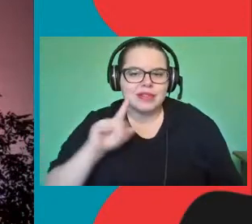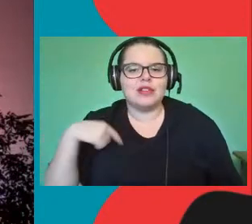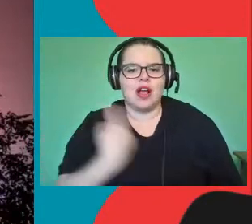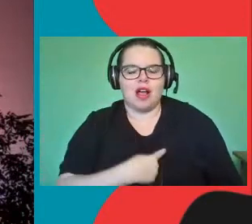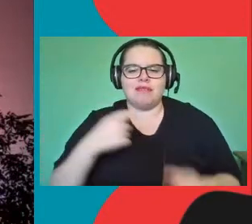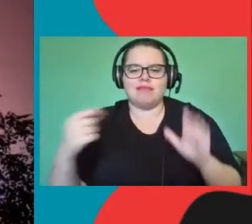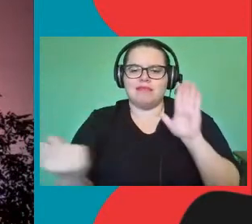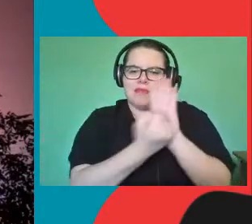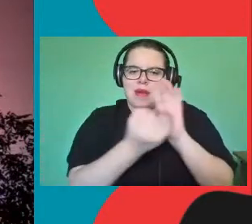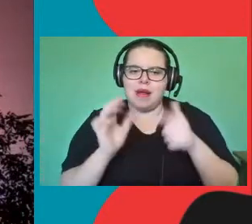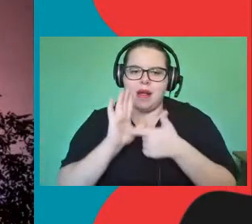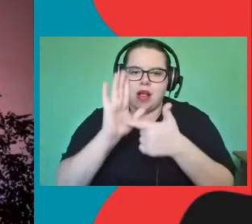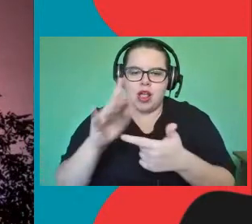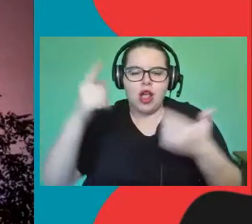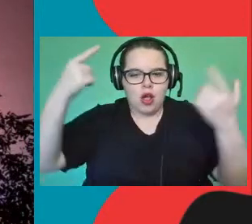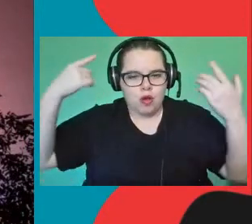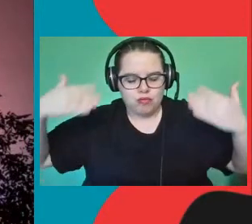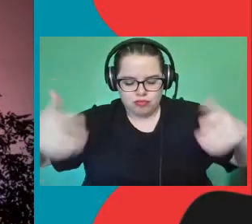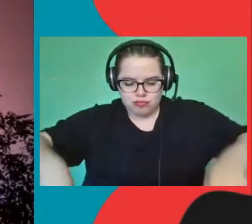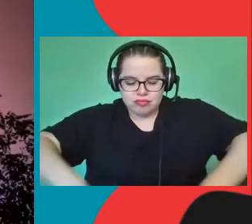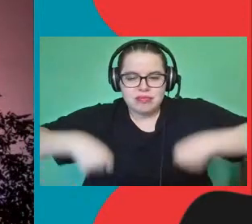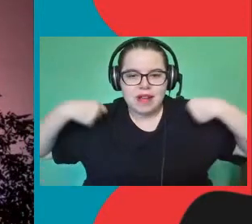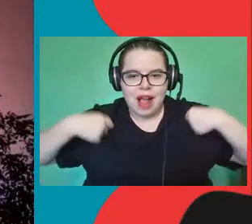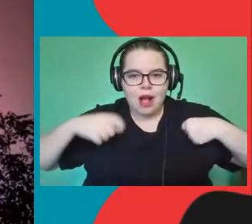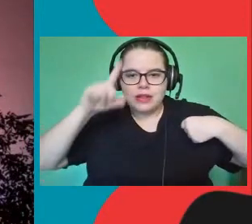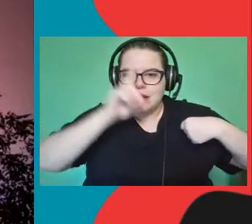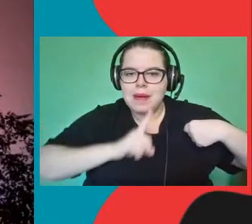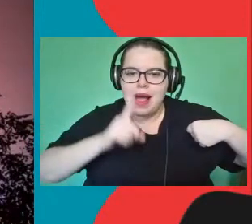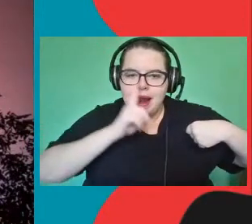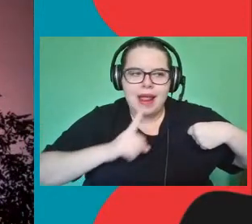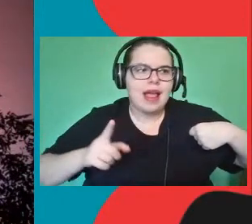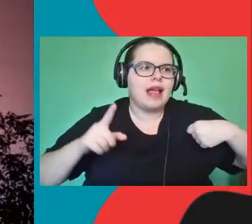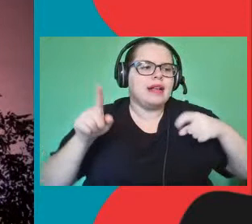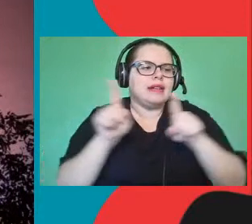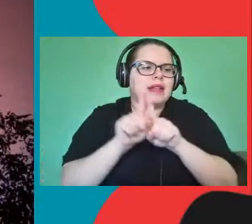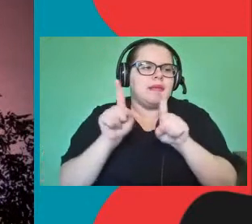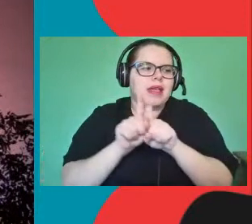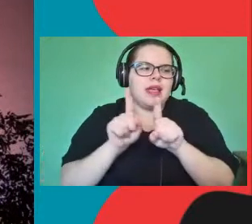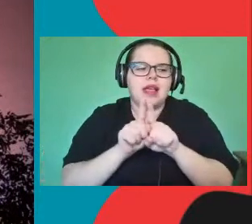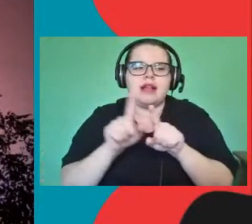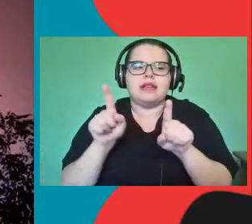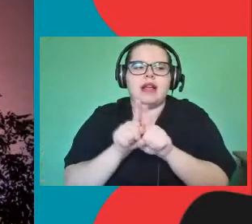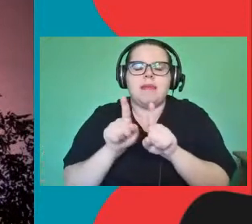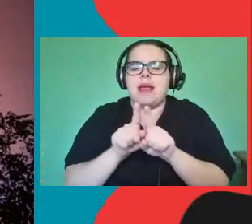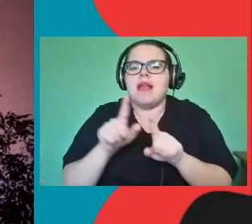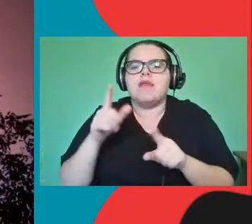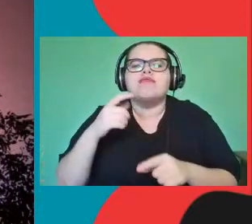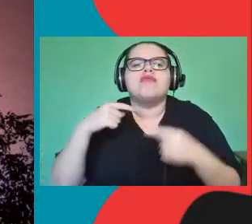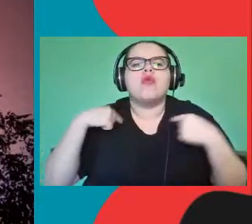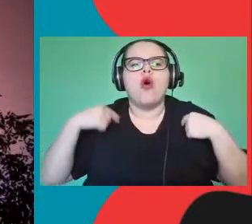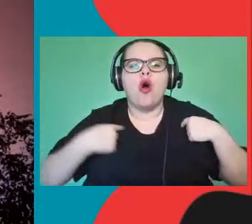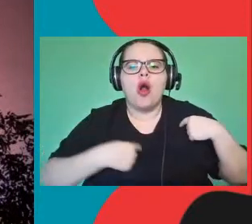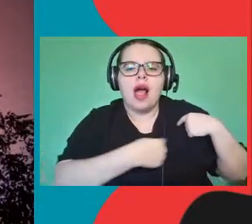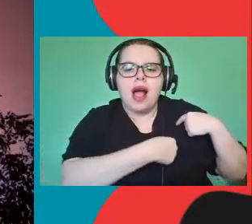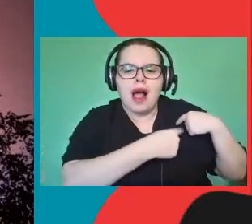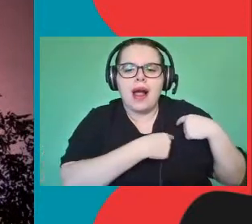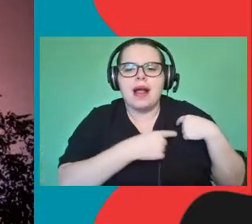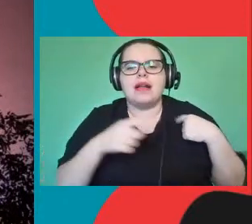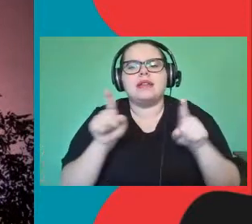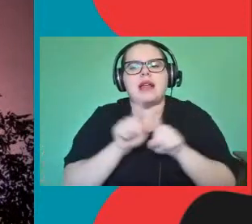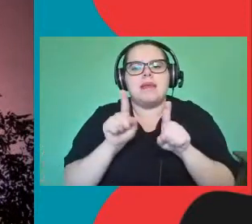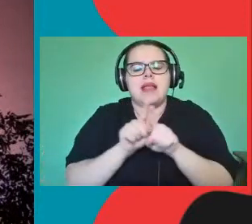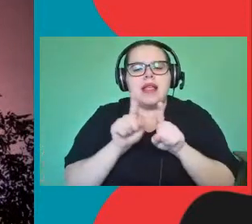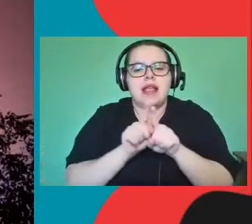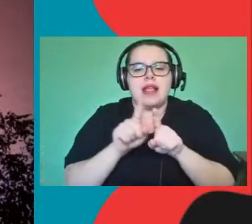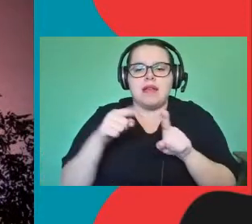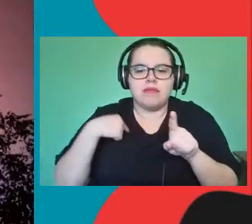empresa. Eu estou com uma calça amarela, estou com um crop de preto, estou com um colar de pedra, estou com o cabelo